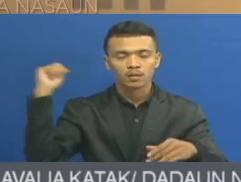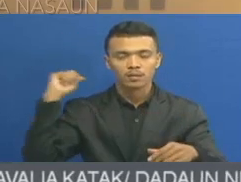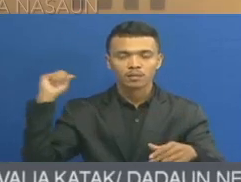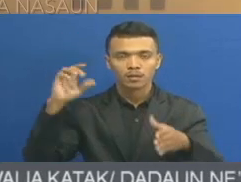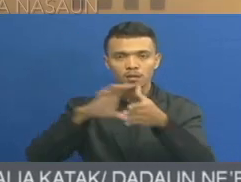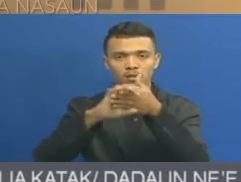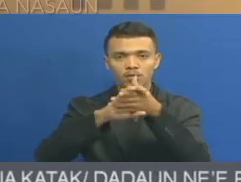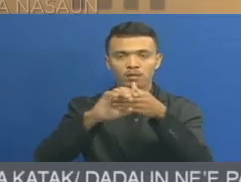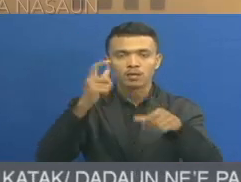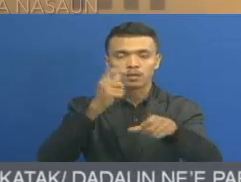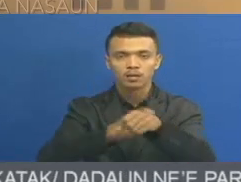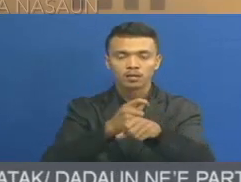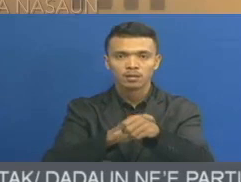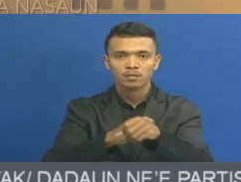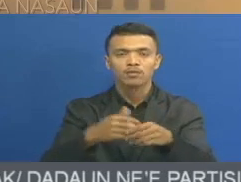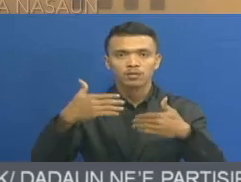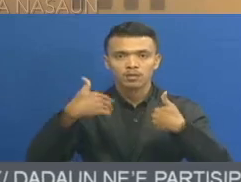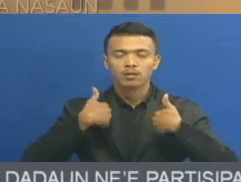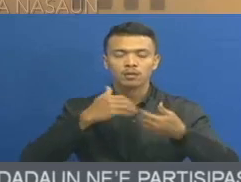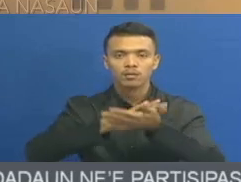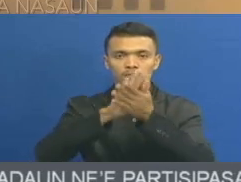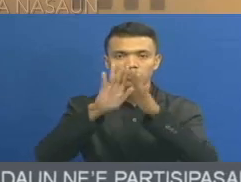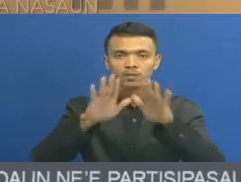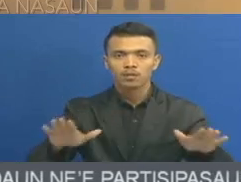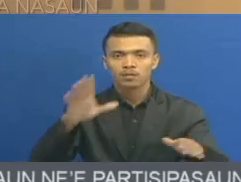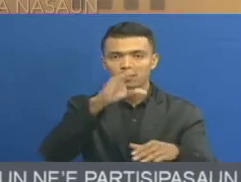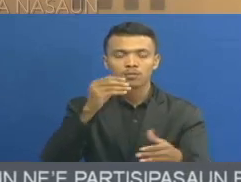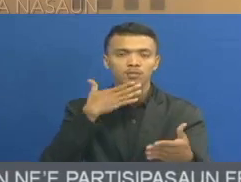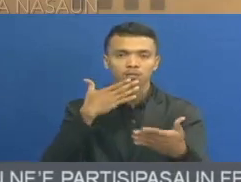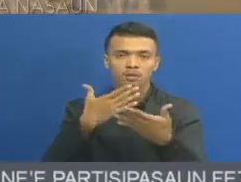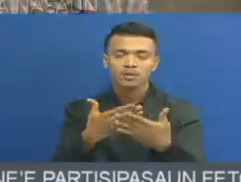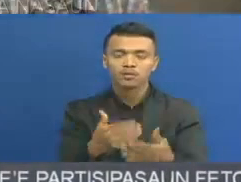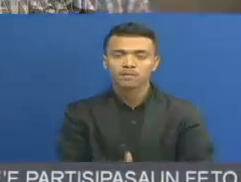eleitoral durante ne e a paz no estabilidade.